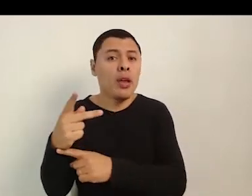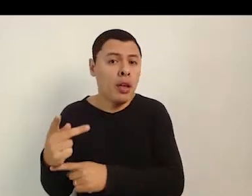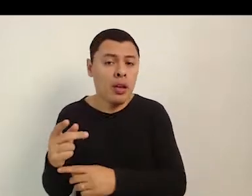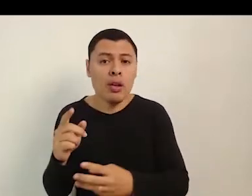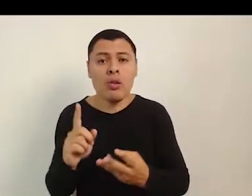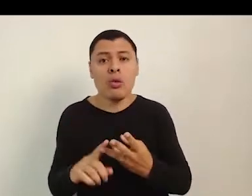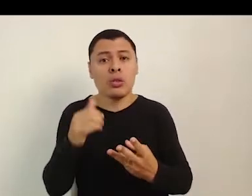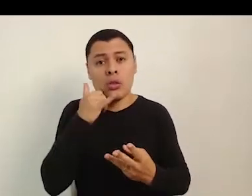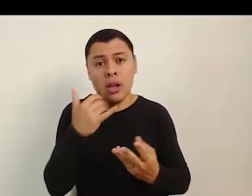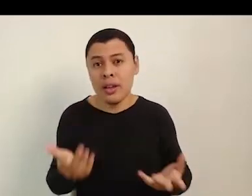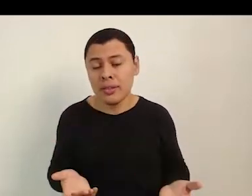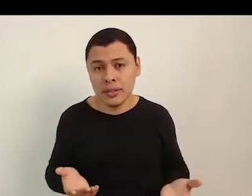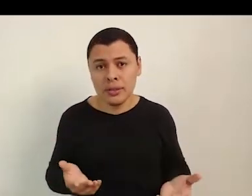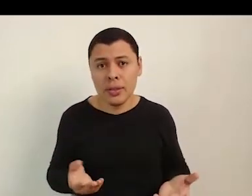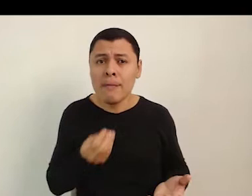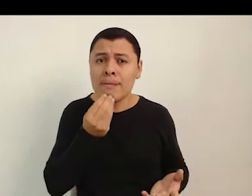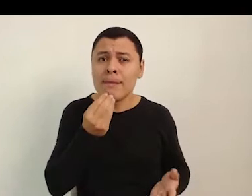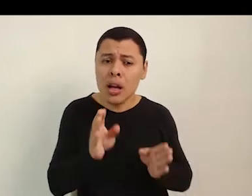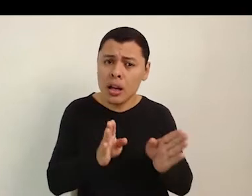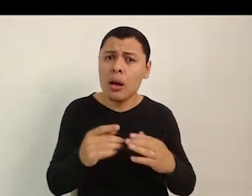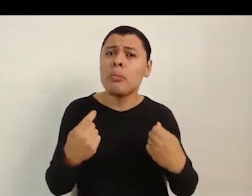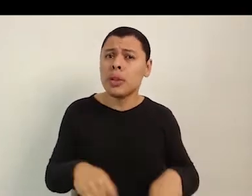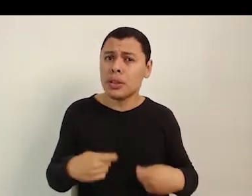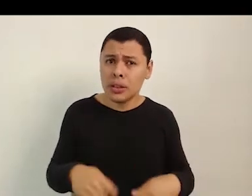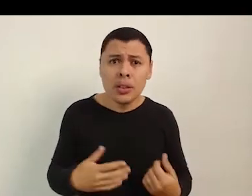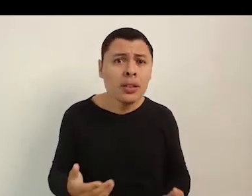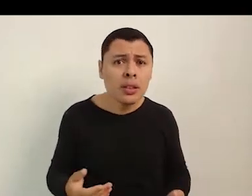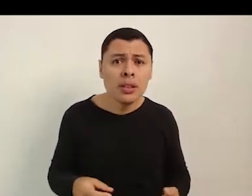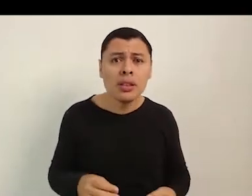não fazer acessibilidade? Se a gente pegar aí 50%